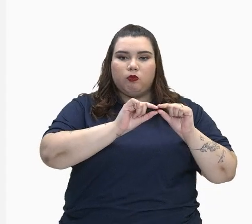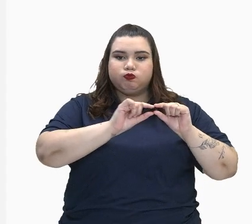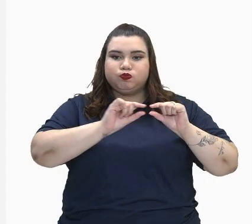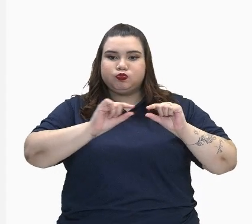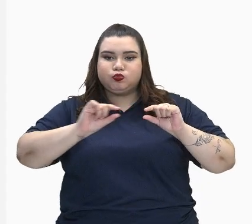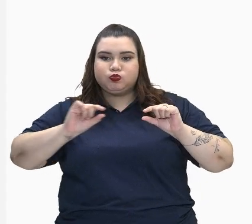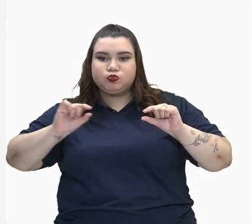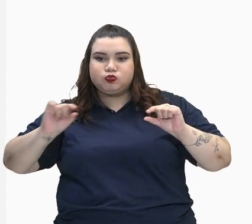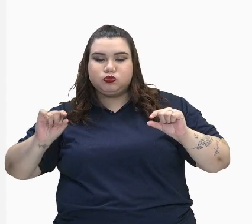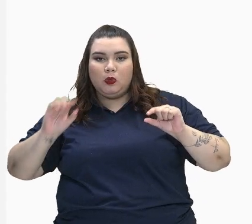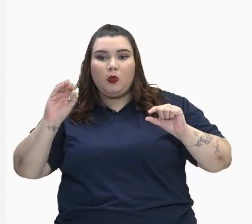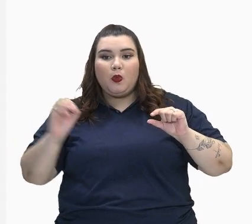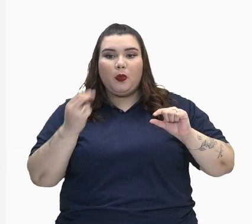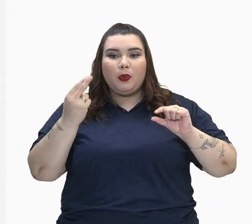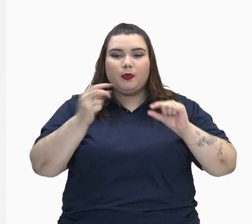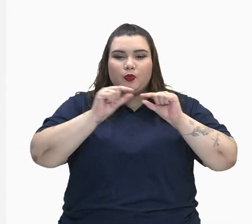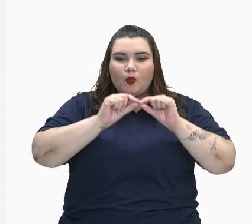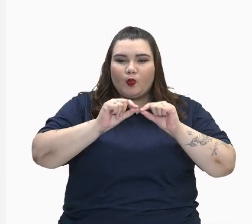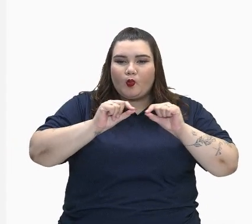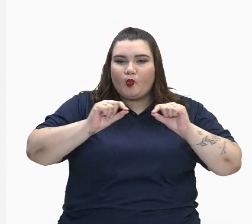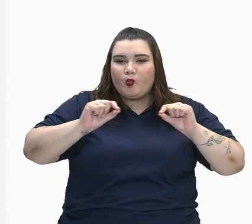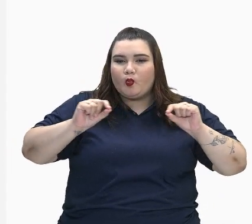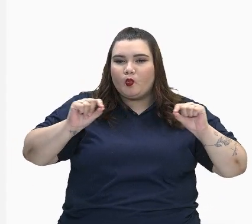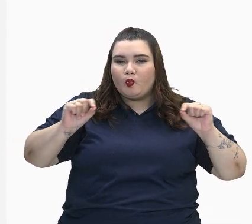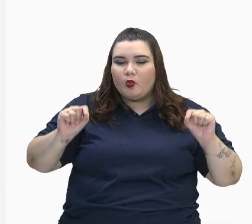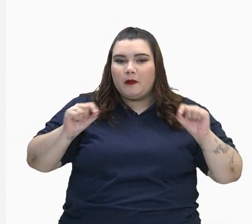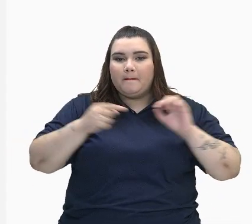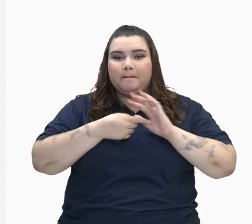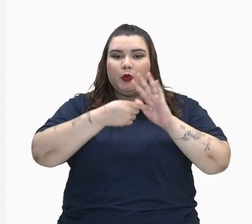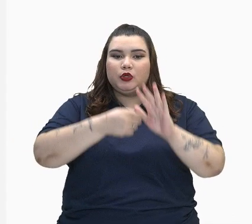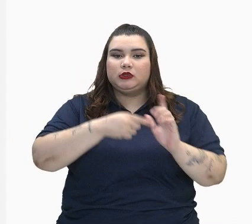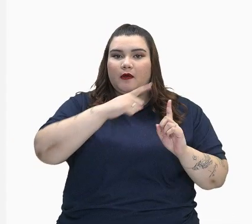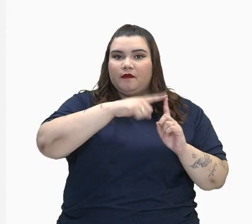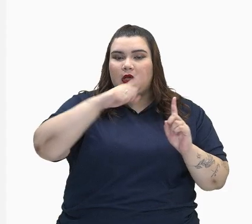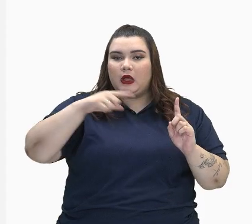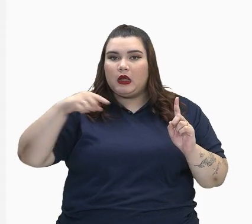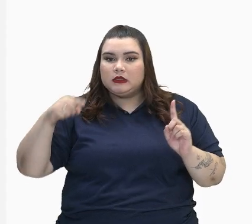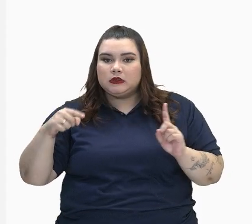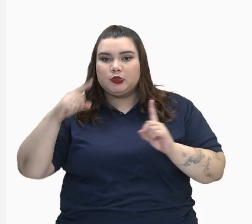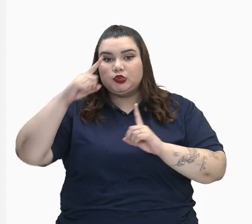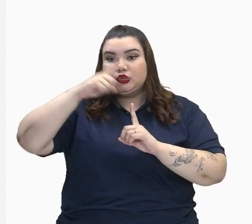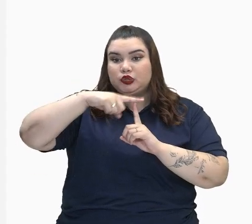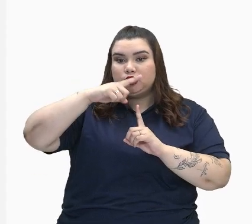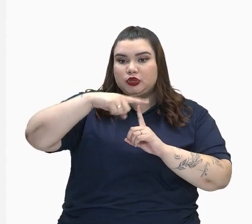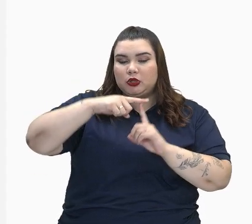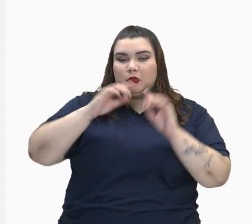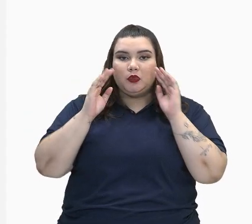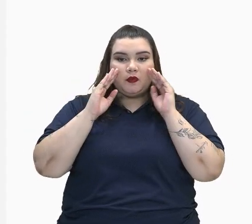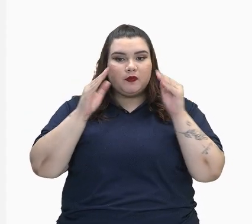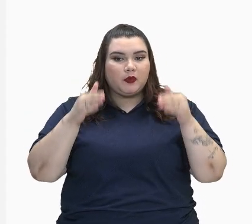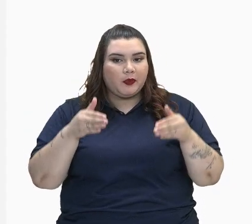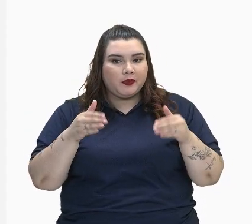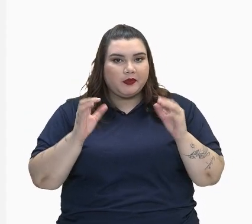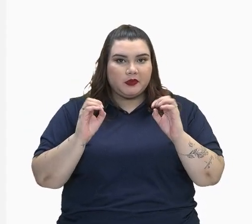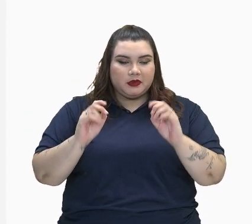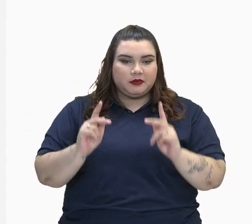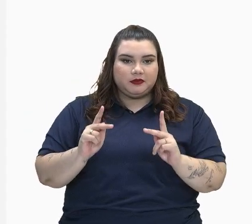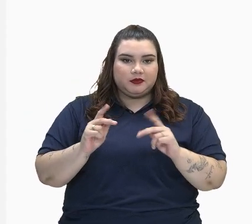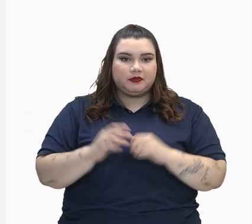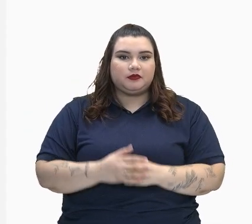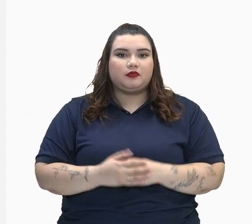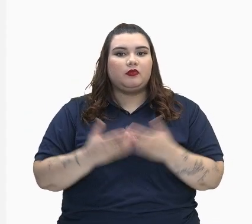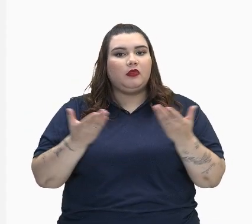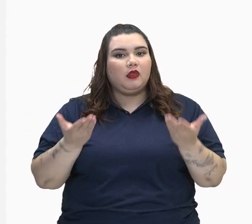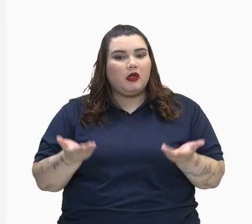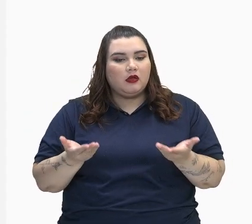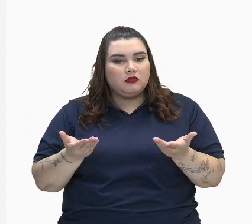linha fina, que vai transmitir o quê? Ela varia a intensidade e o destaque, certo? Então,